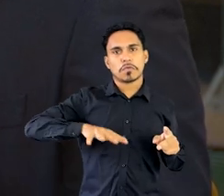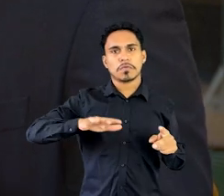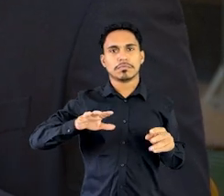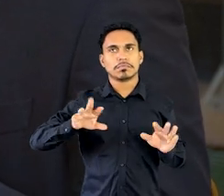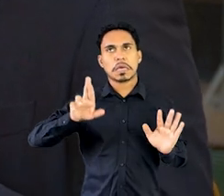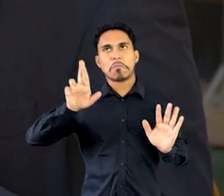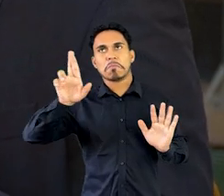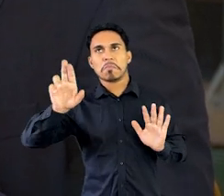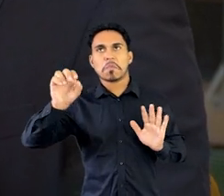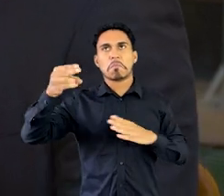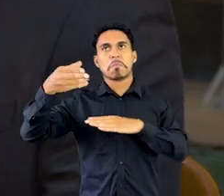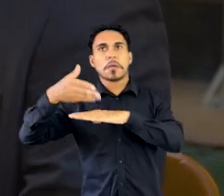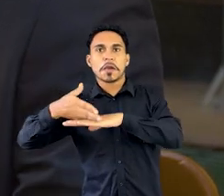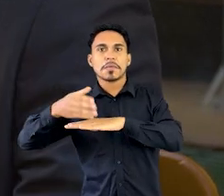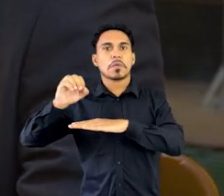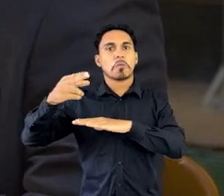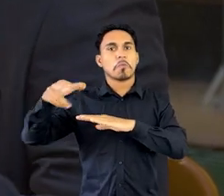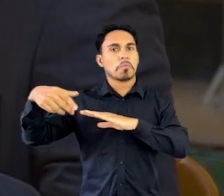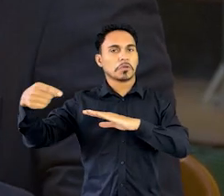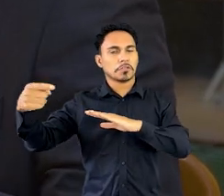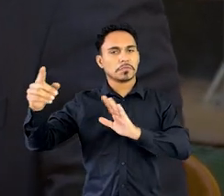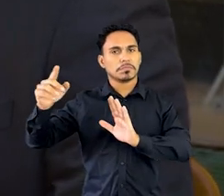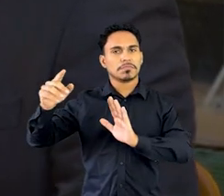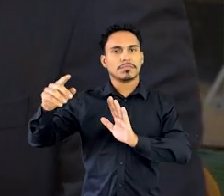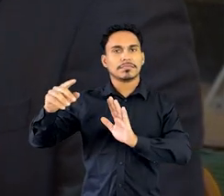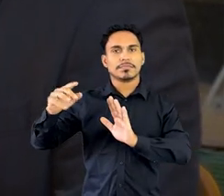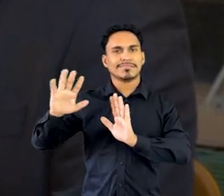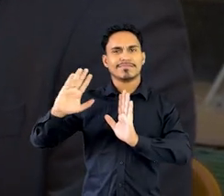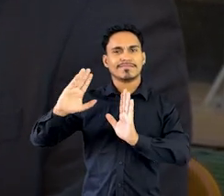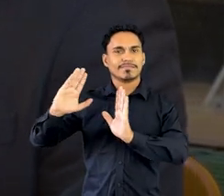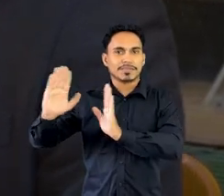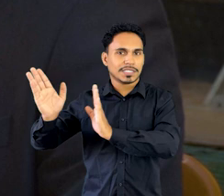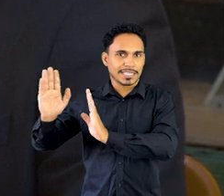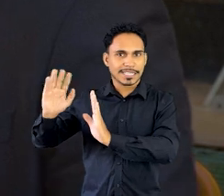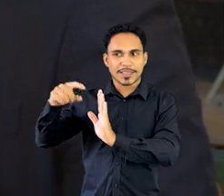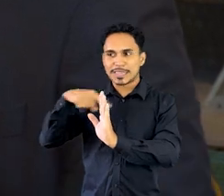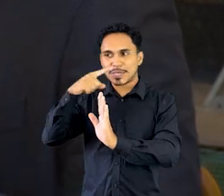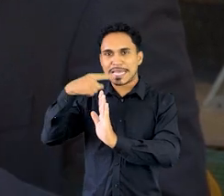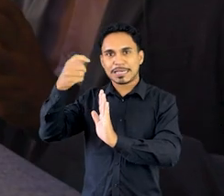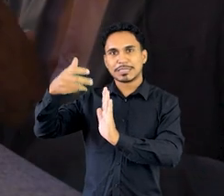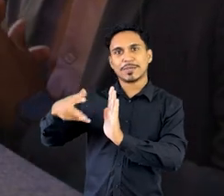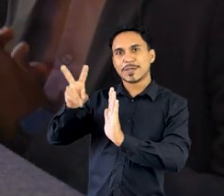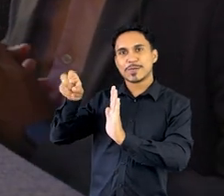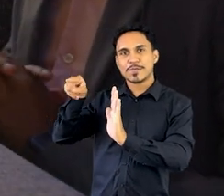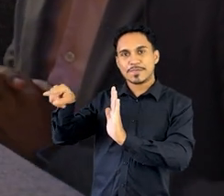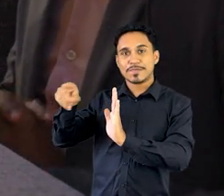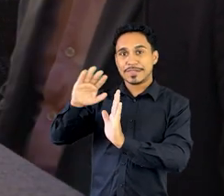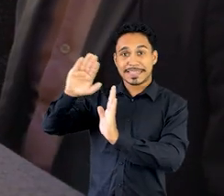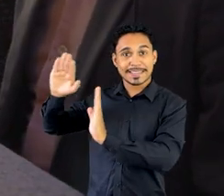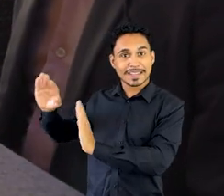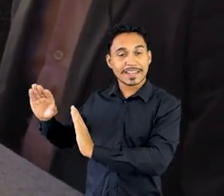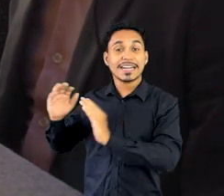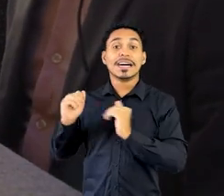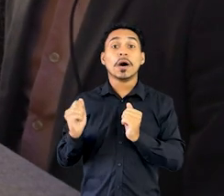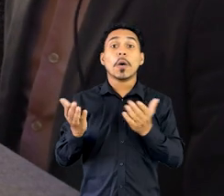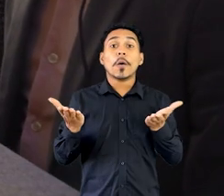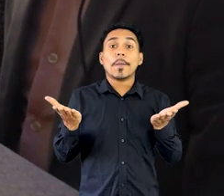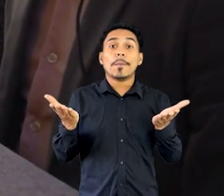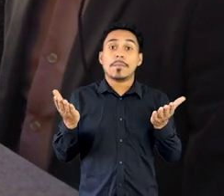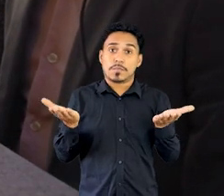não vou entrar na discussão se a democracia representativo participativo suas derivações né a gente não tem seis meses só alguns minutos para conversar